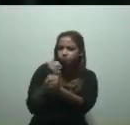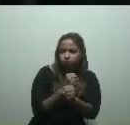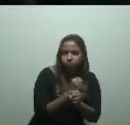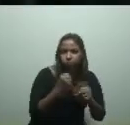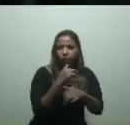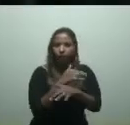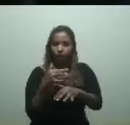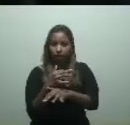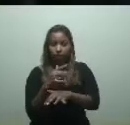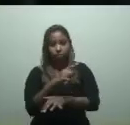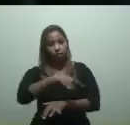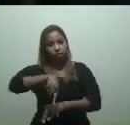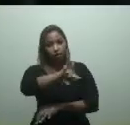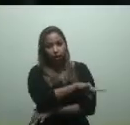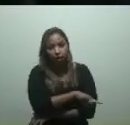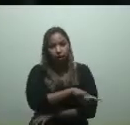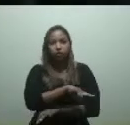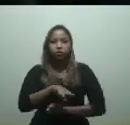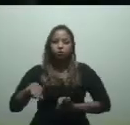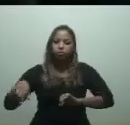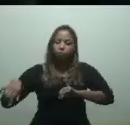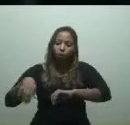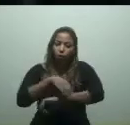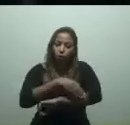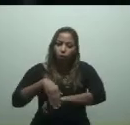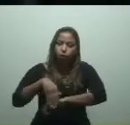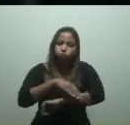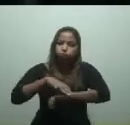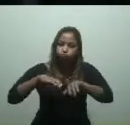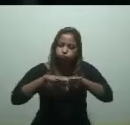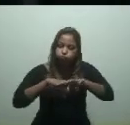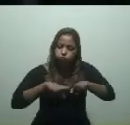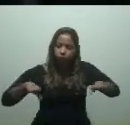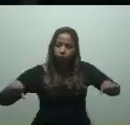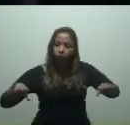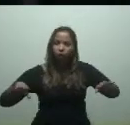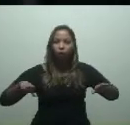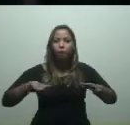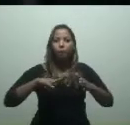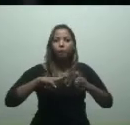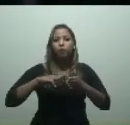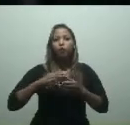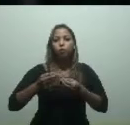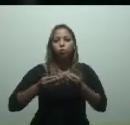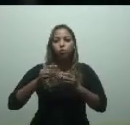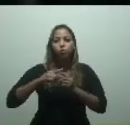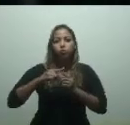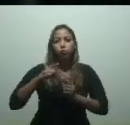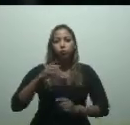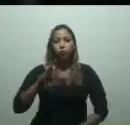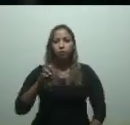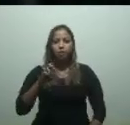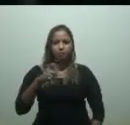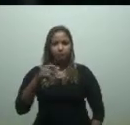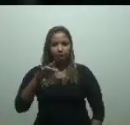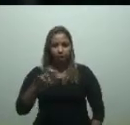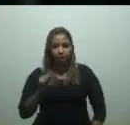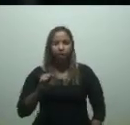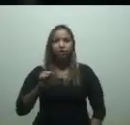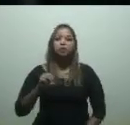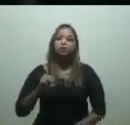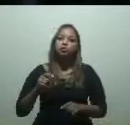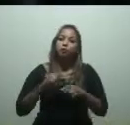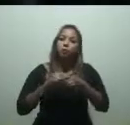para que seja realizada a pavimentação pelo método Bripar da rua Rio Coqueiral, no bairro de Emaús,